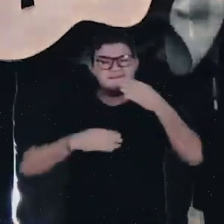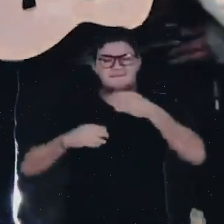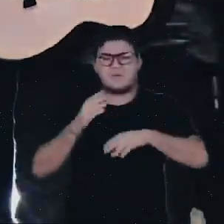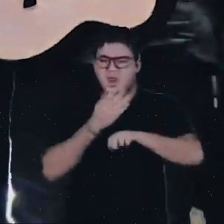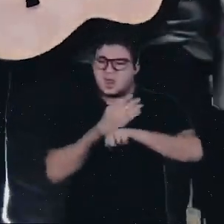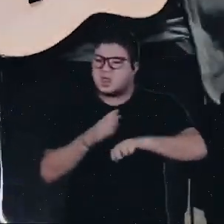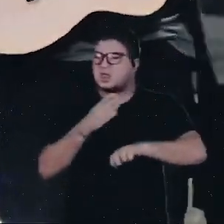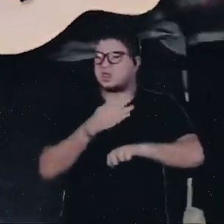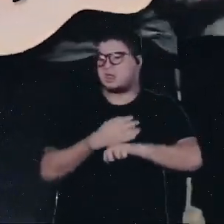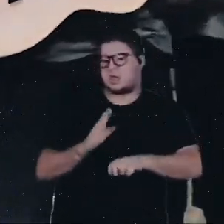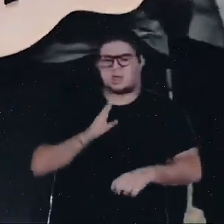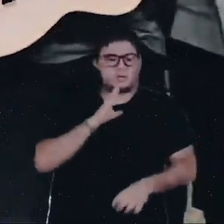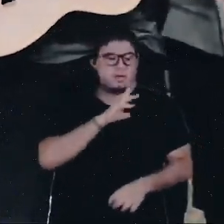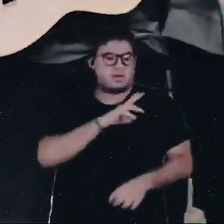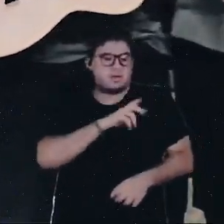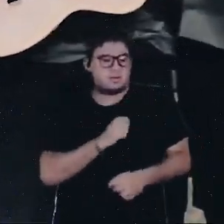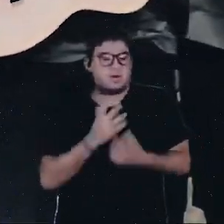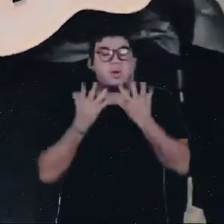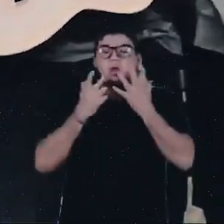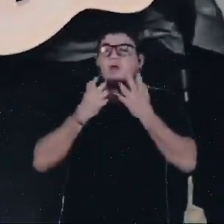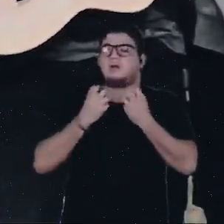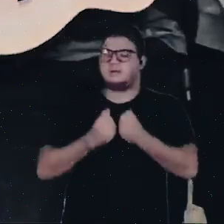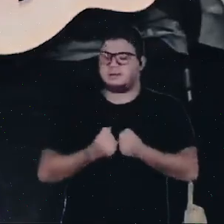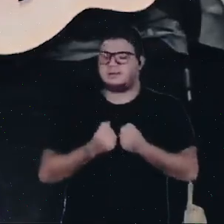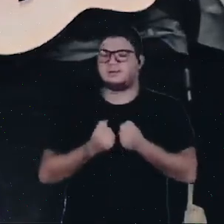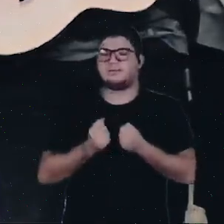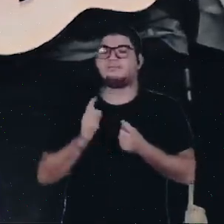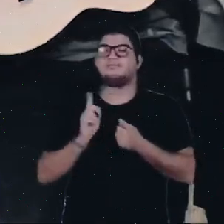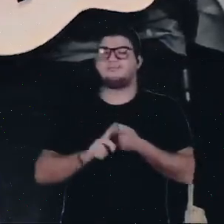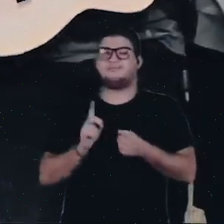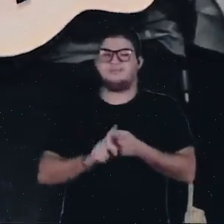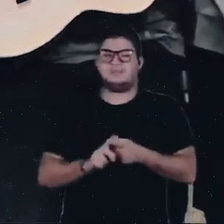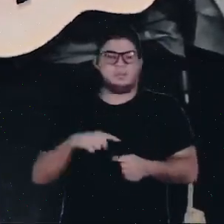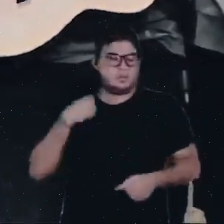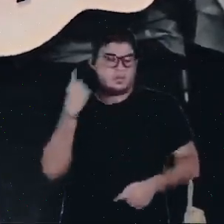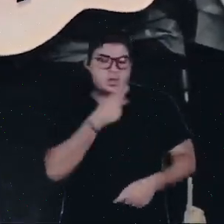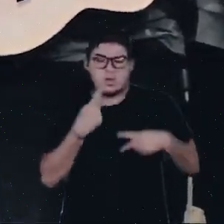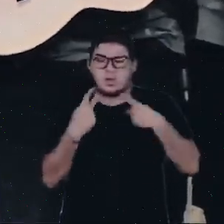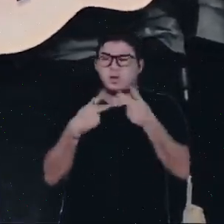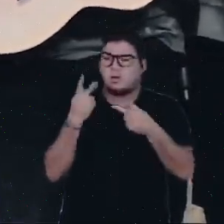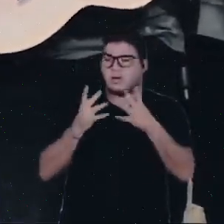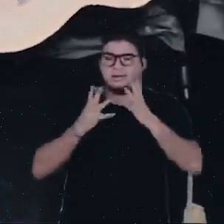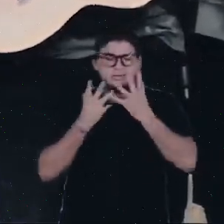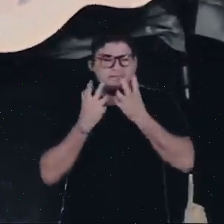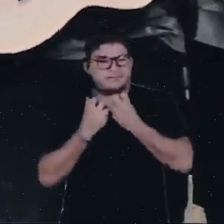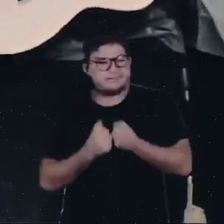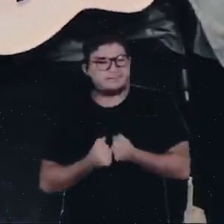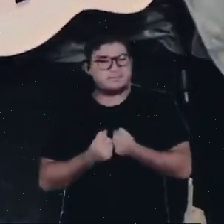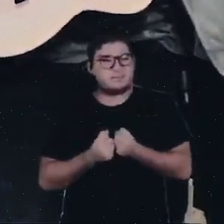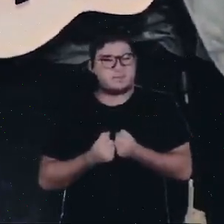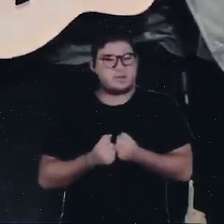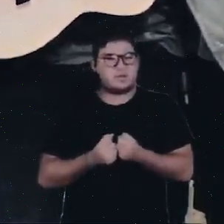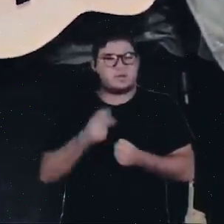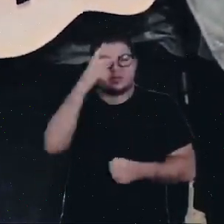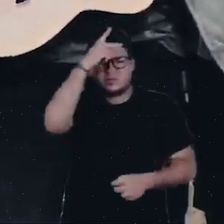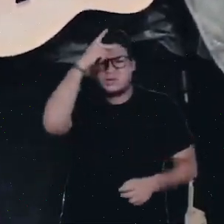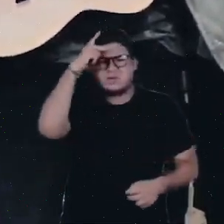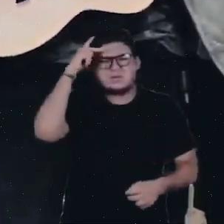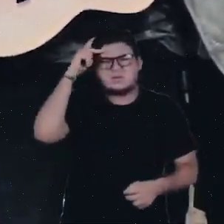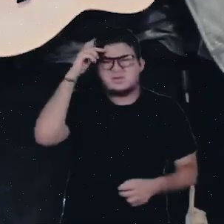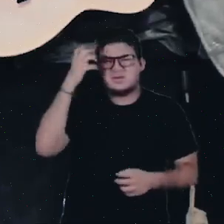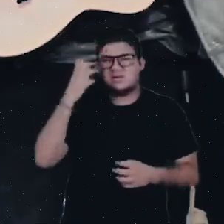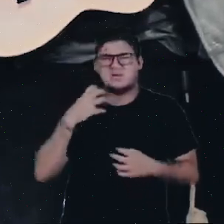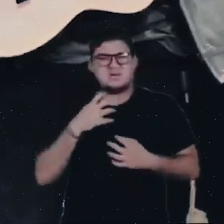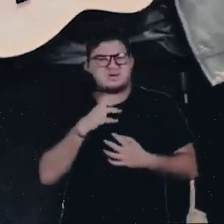é essa, a aceitação. Por quê? Porque quando a gente fala de aceitação, geralmente as pessoas confundem com